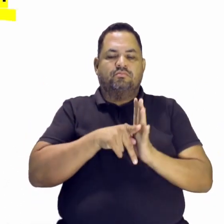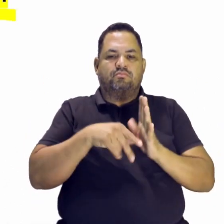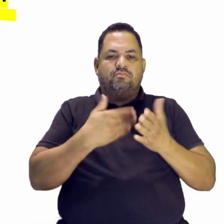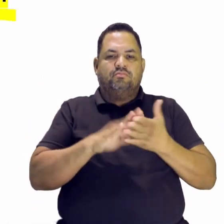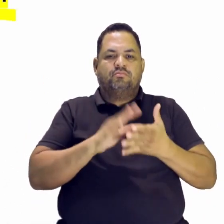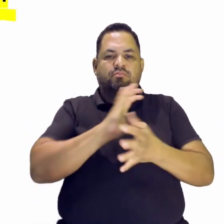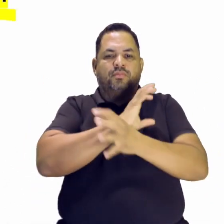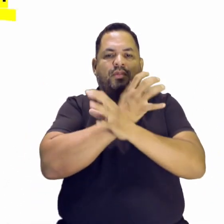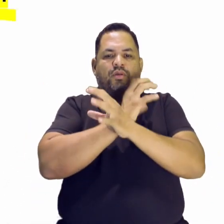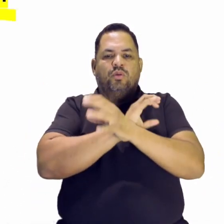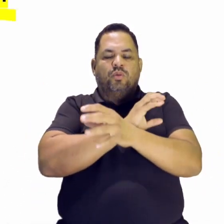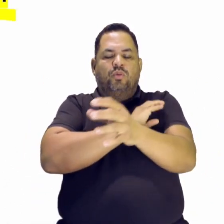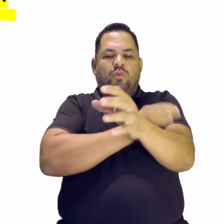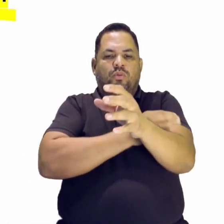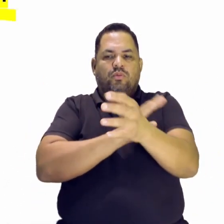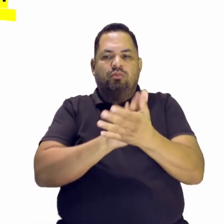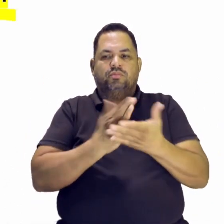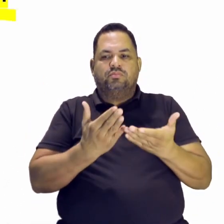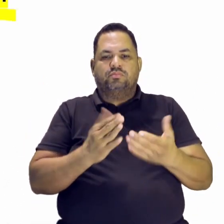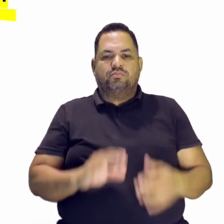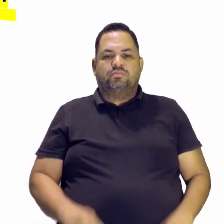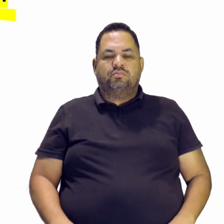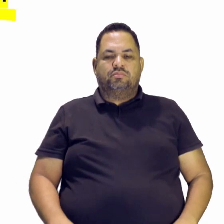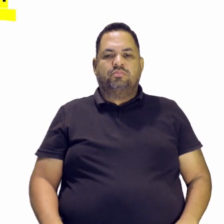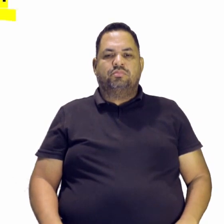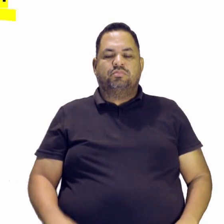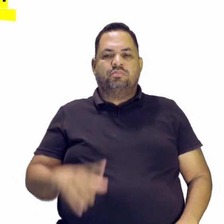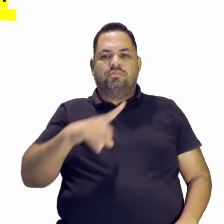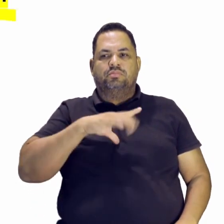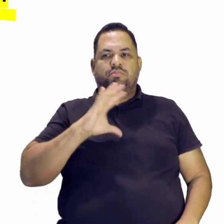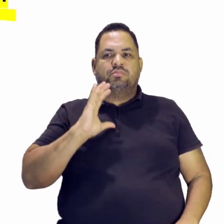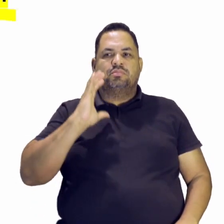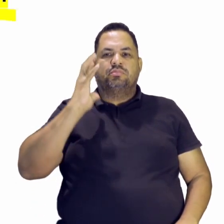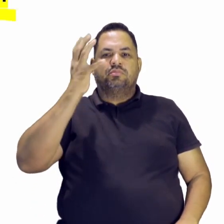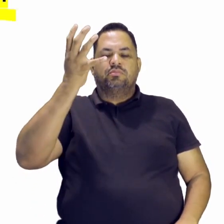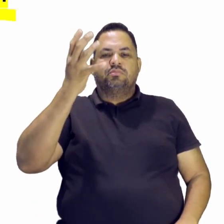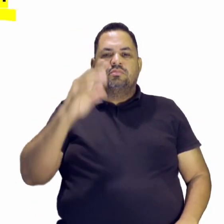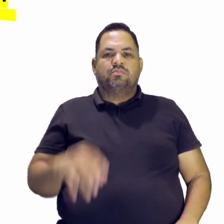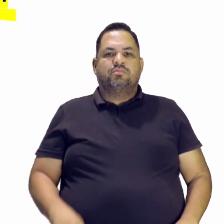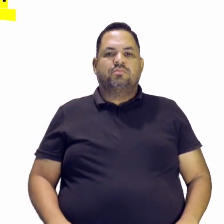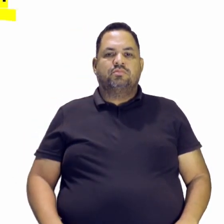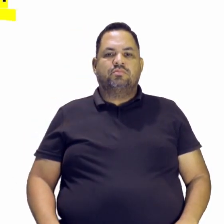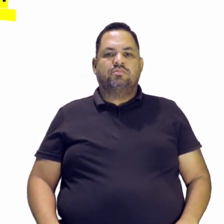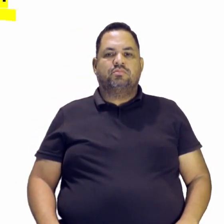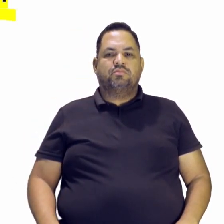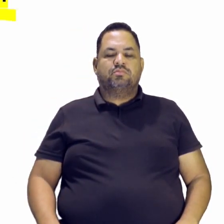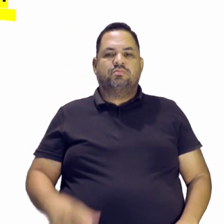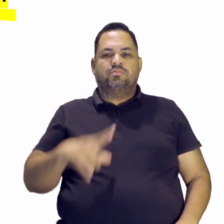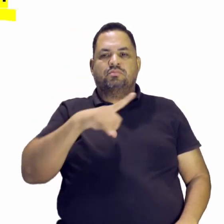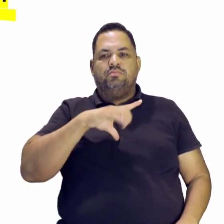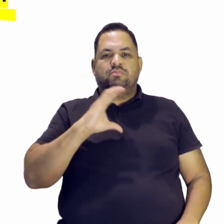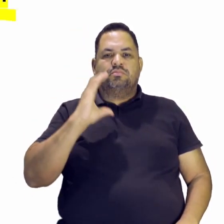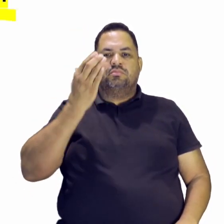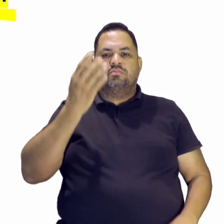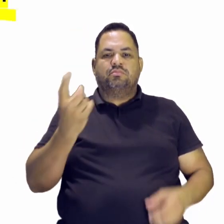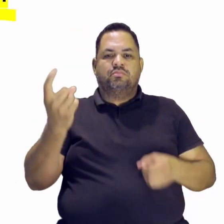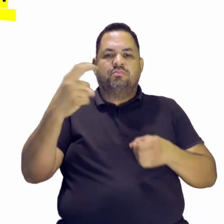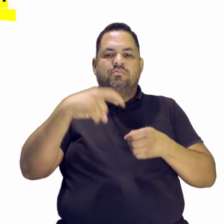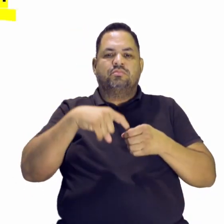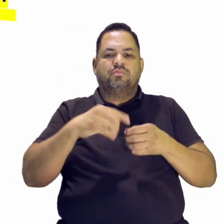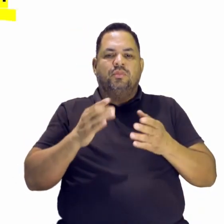esquelético, né? Em que esse músculo tem a capacidade, aqui está o segredo, tem a capacidade de voltar ao